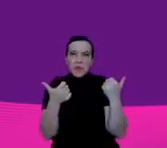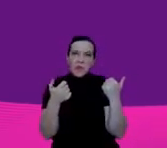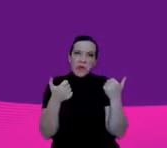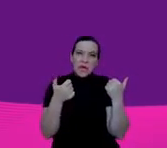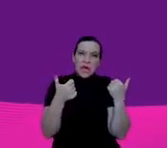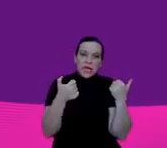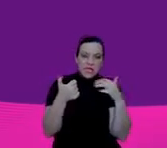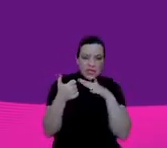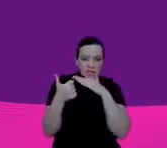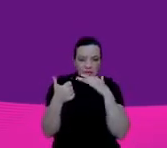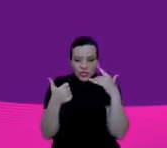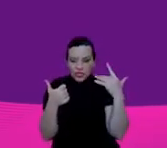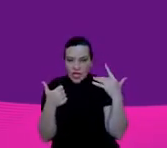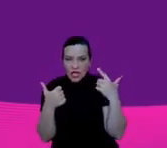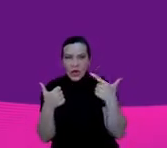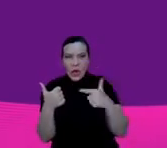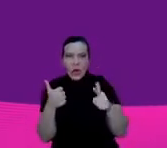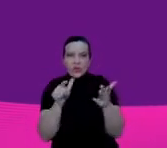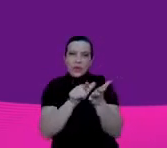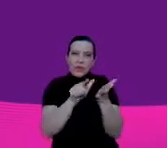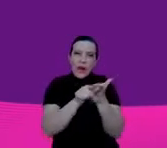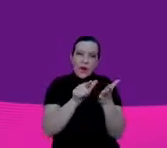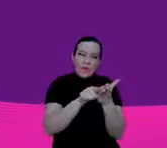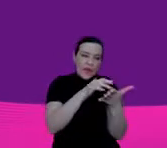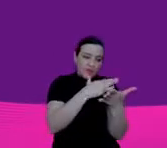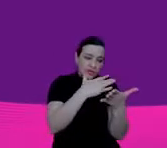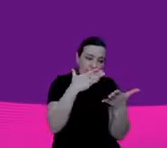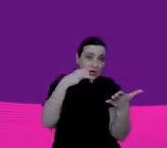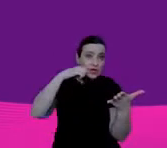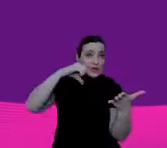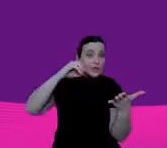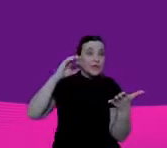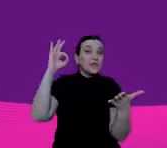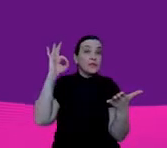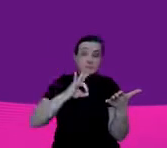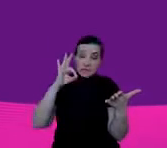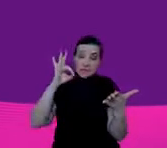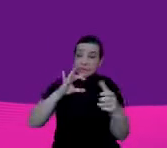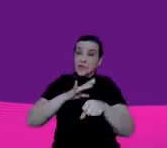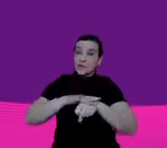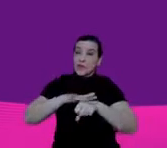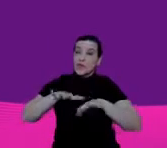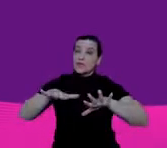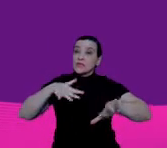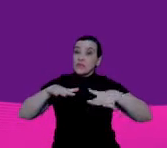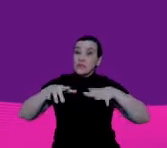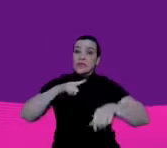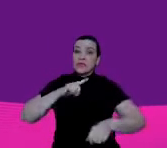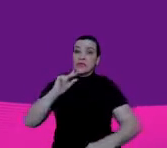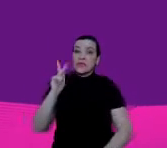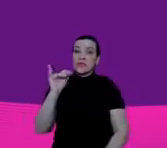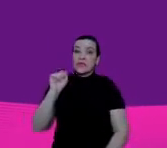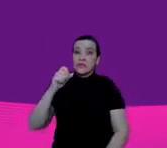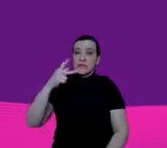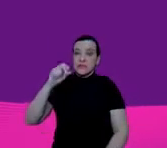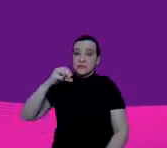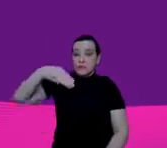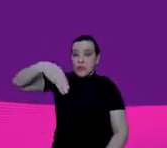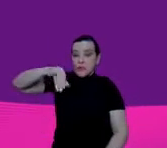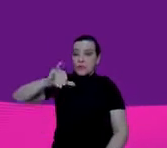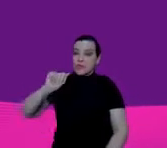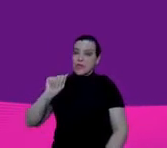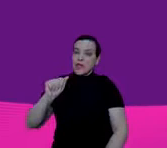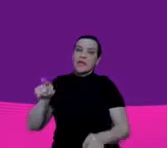tem cheiro, porque a gente sabe que mais de 90% dos pacientes com Parkinson têm hiposmia. E um outro exame, um ou outro como critério,